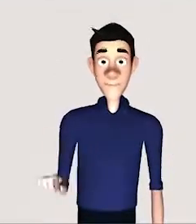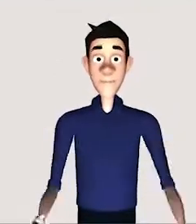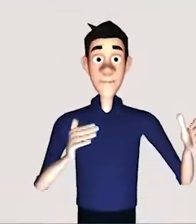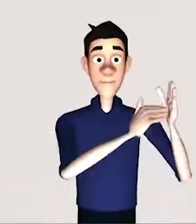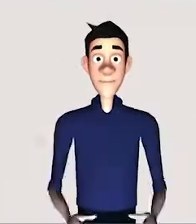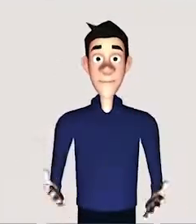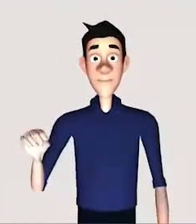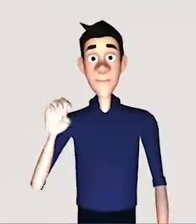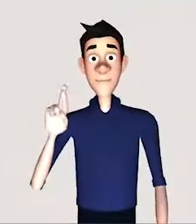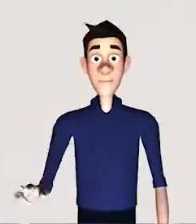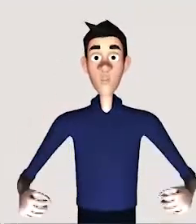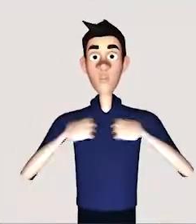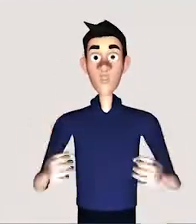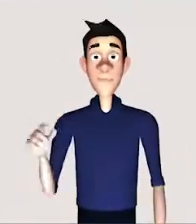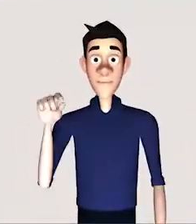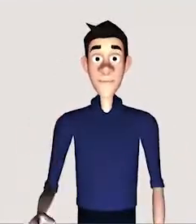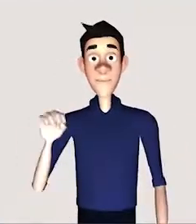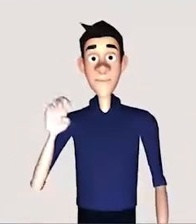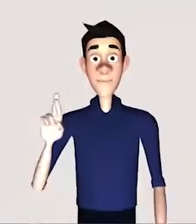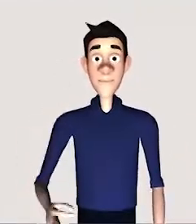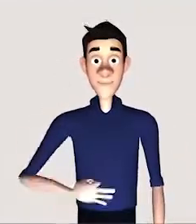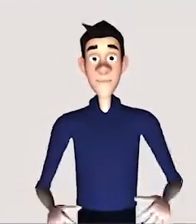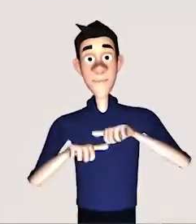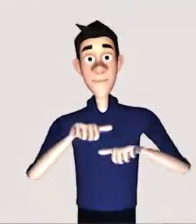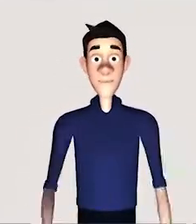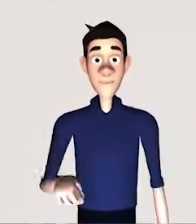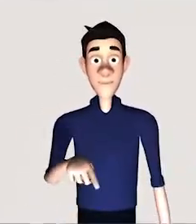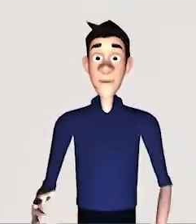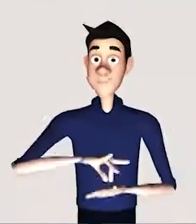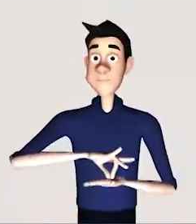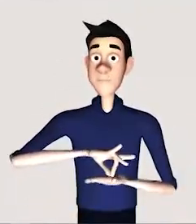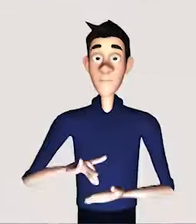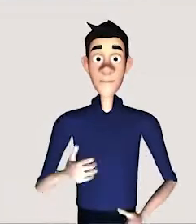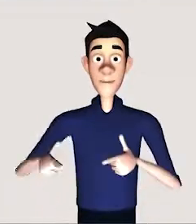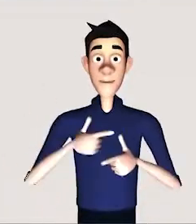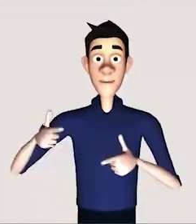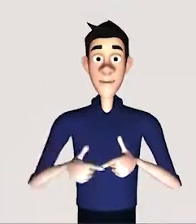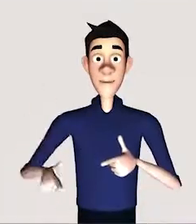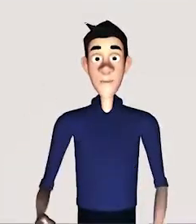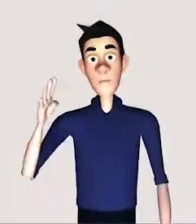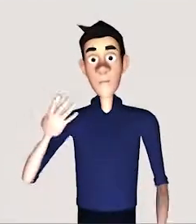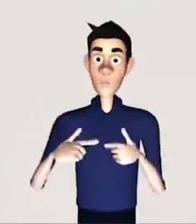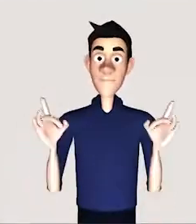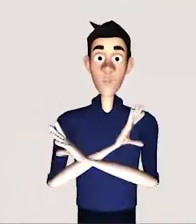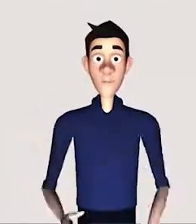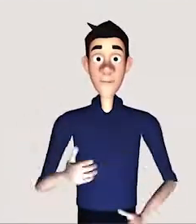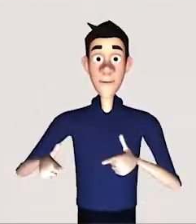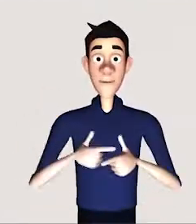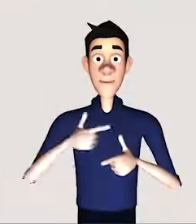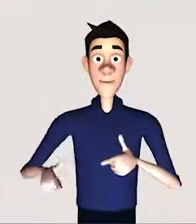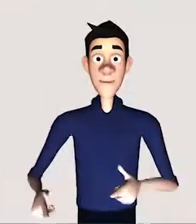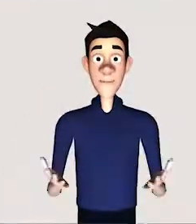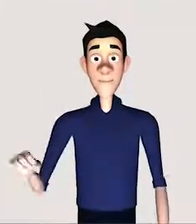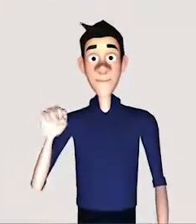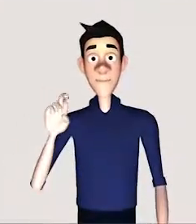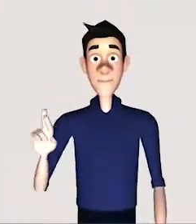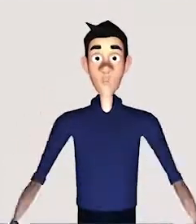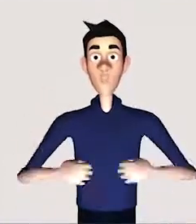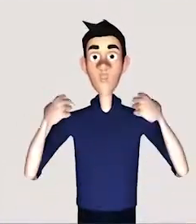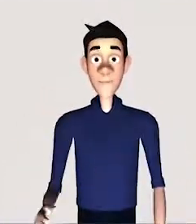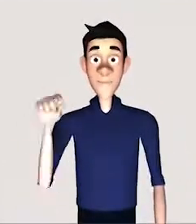o preparo e planejamento. Mas esse preparo e planejamento não é para execução ainda, é para